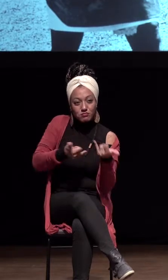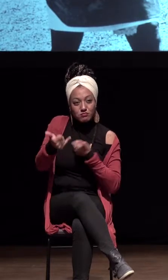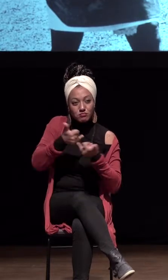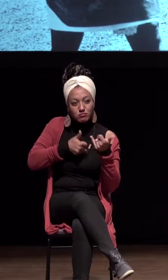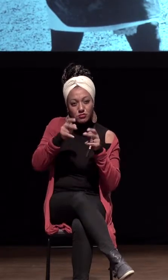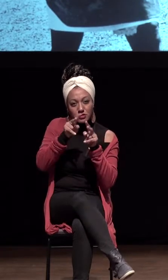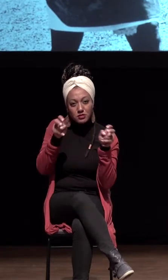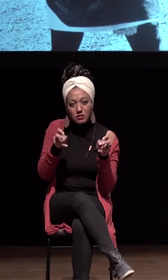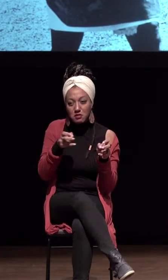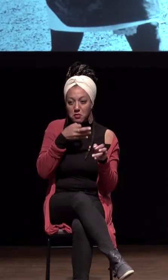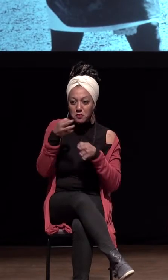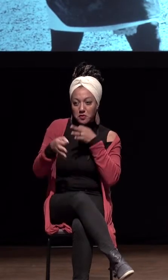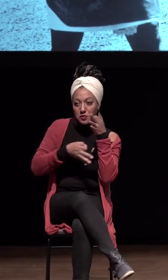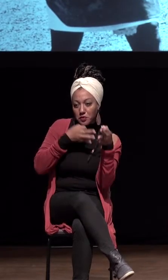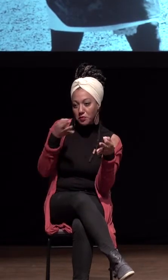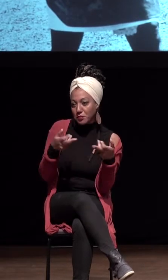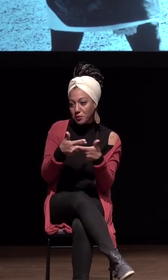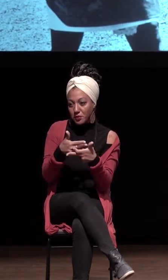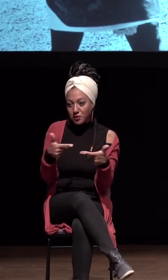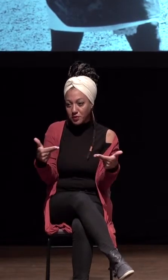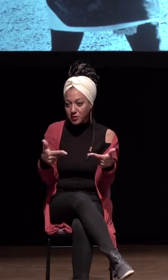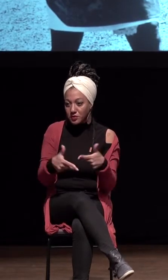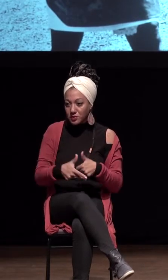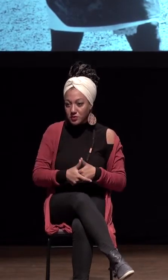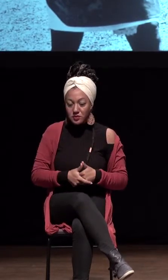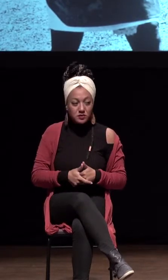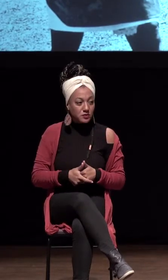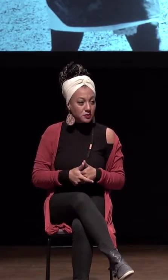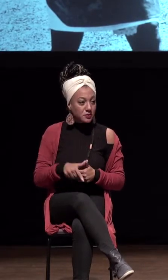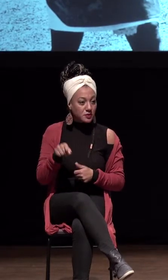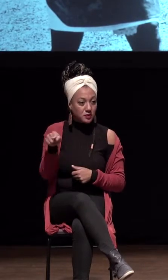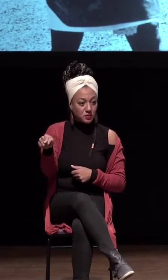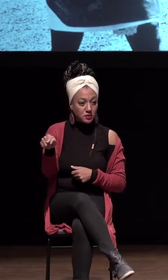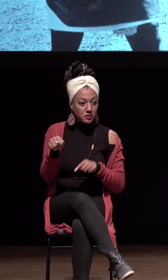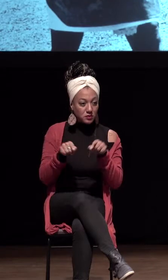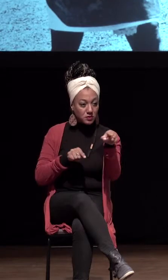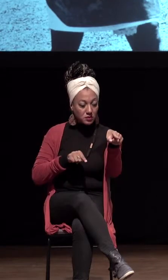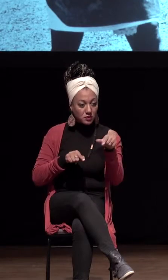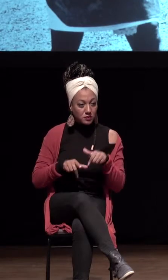questão, alguma sugestão. Aqui na frente.